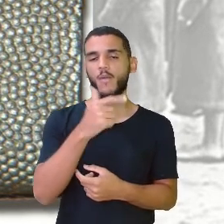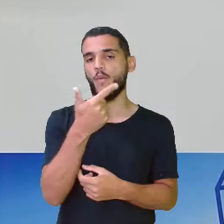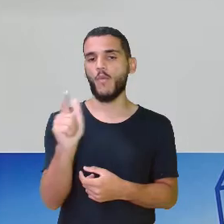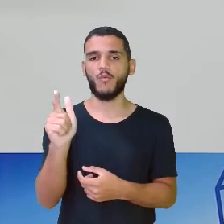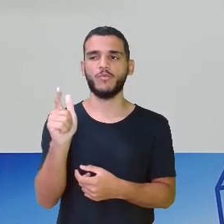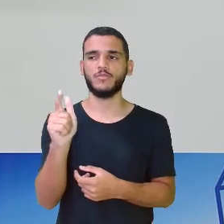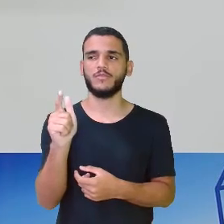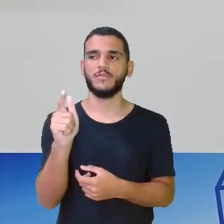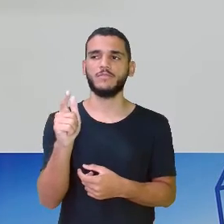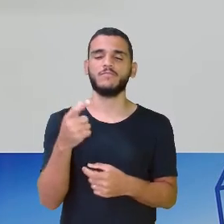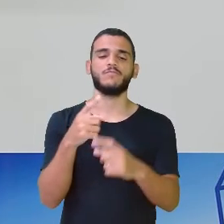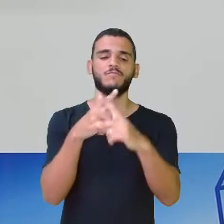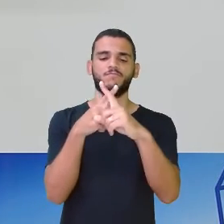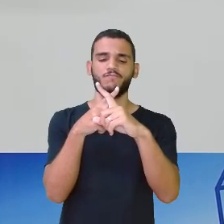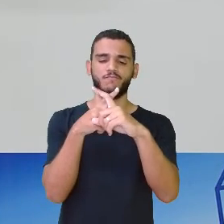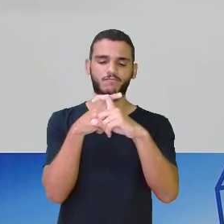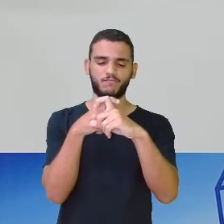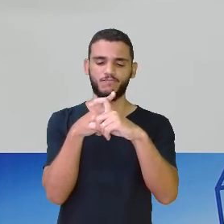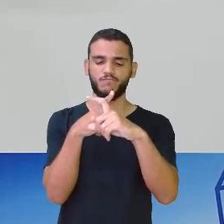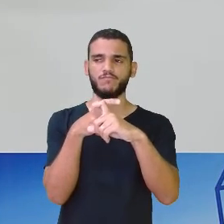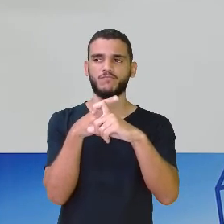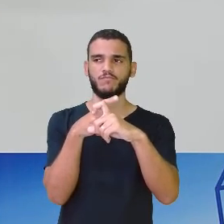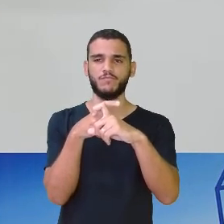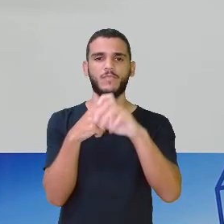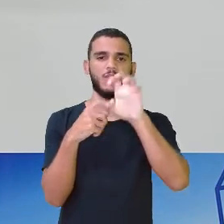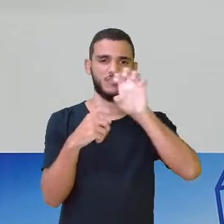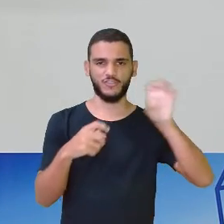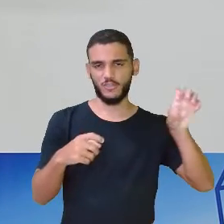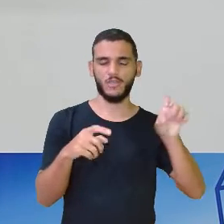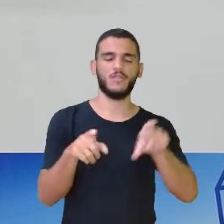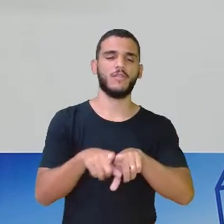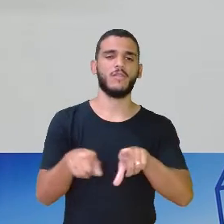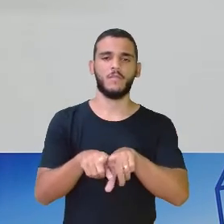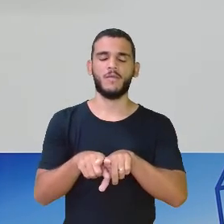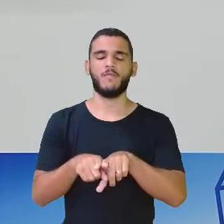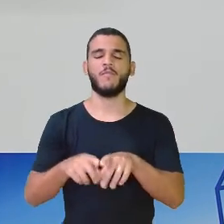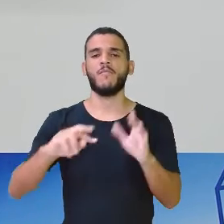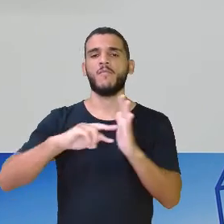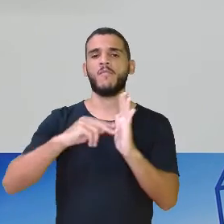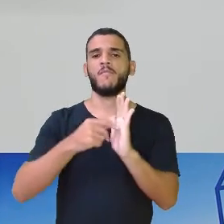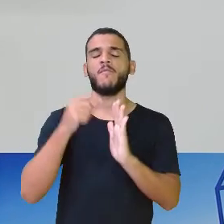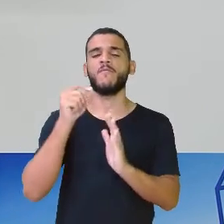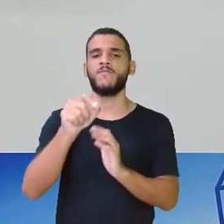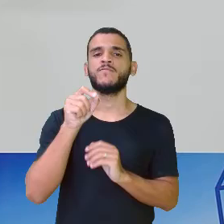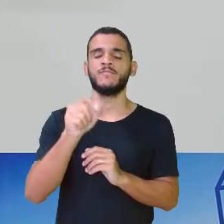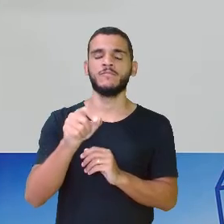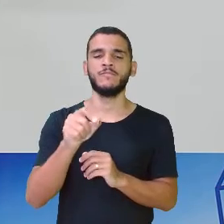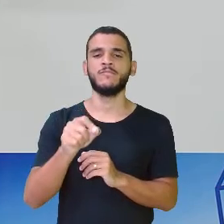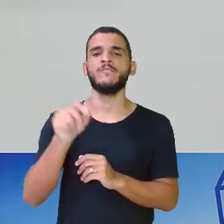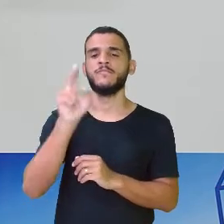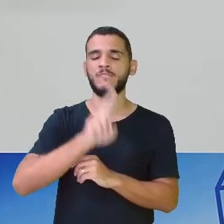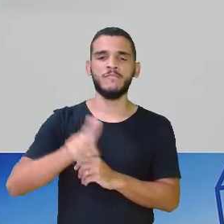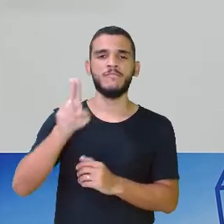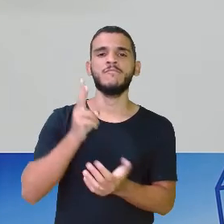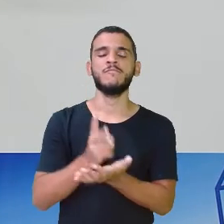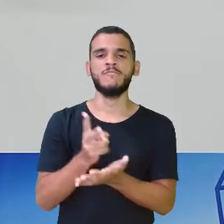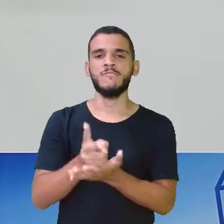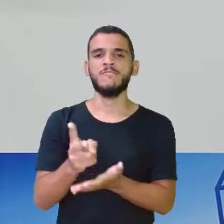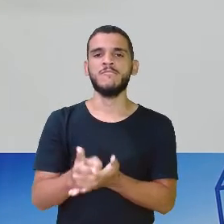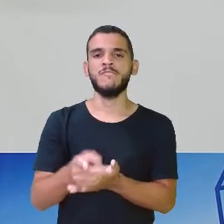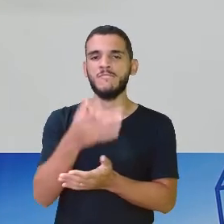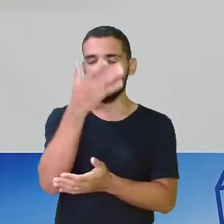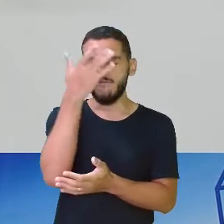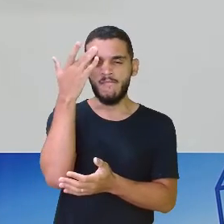com a ponta dela apontando para o lado esquerdo, que é uma suástica utilizada, né, pela